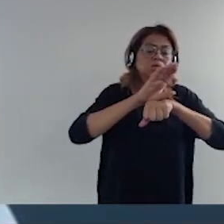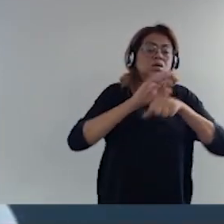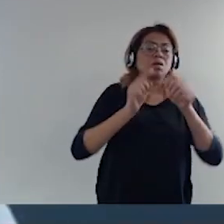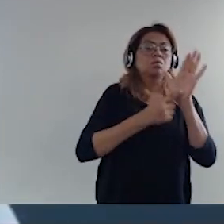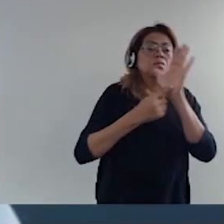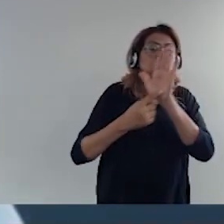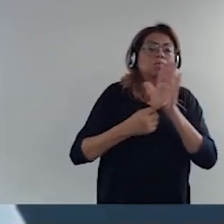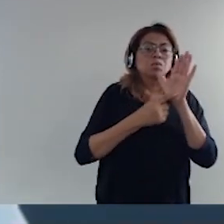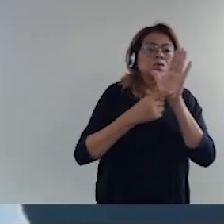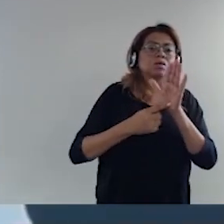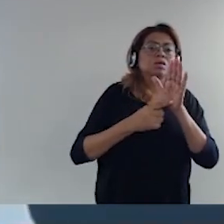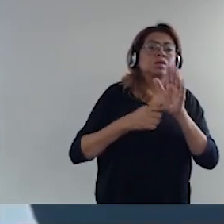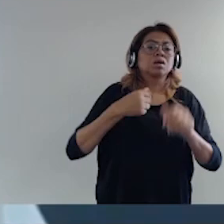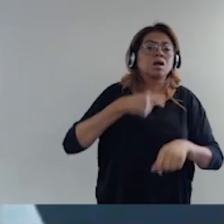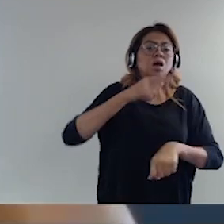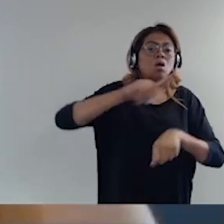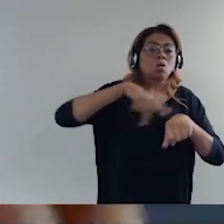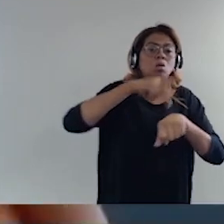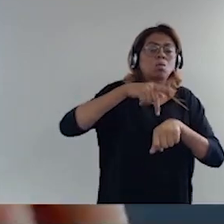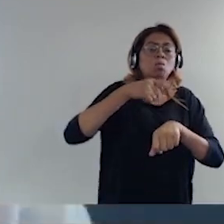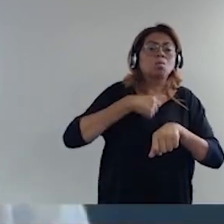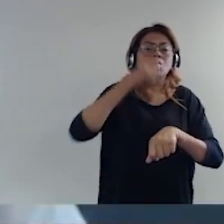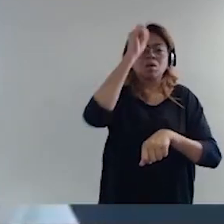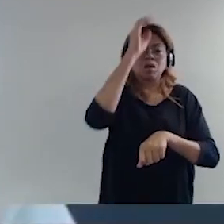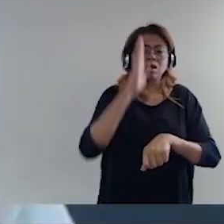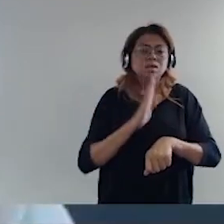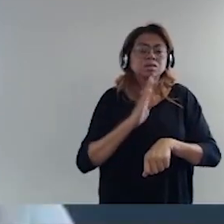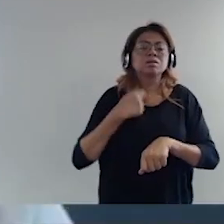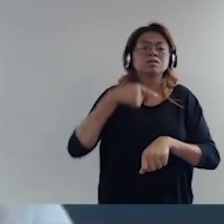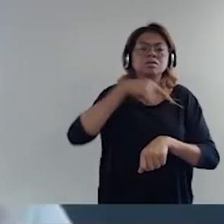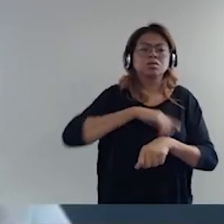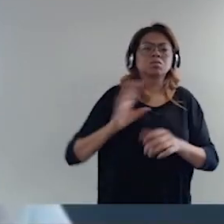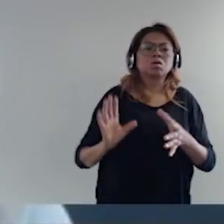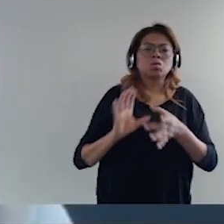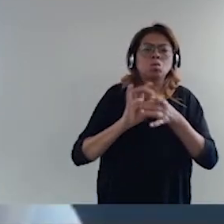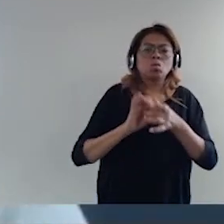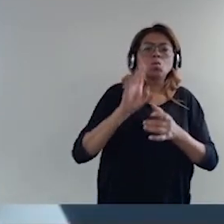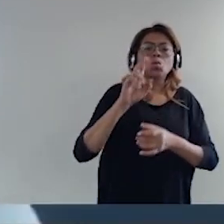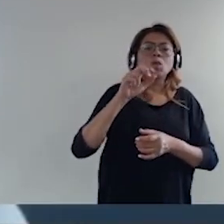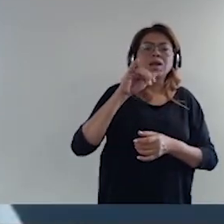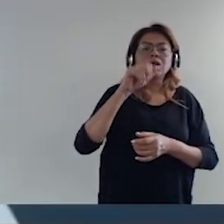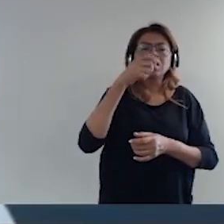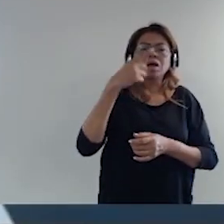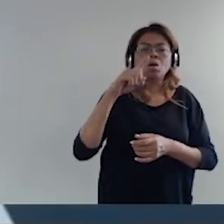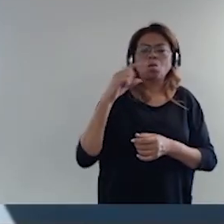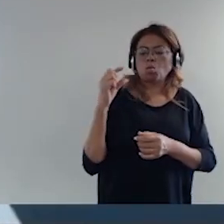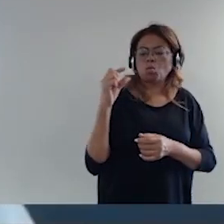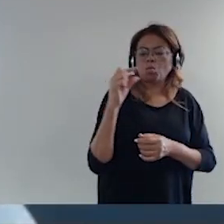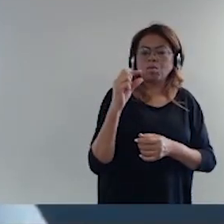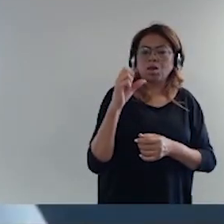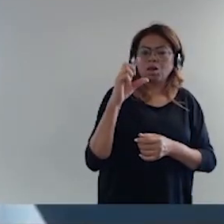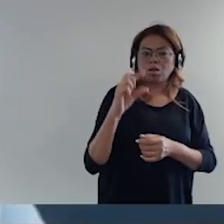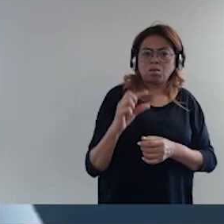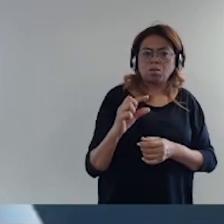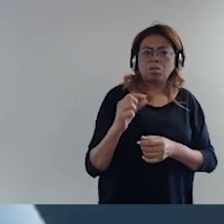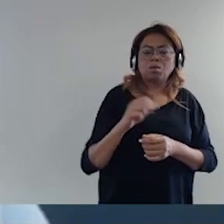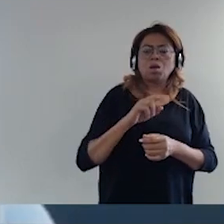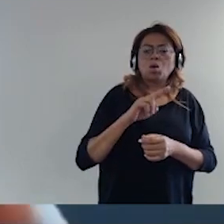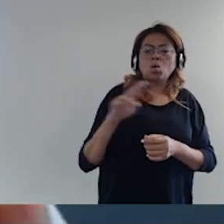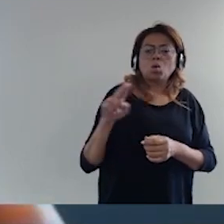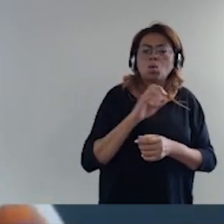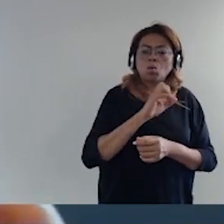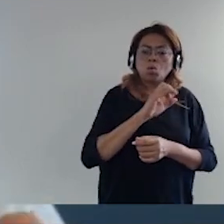1º, a República Federativa do Brasil, formada pela união, com letra minúscula, dos estados e municípios. Ou